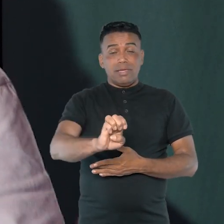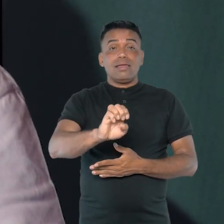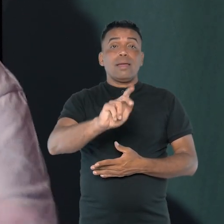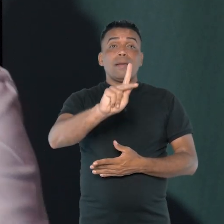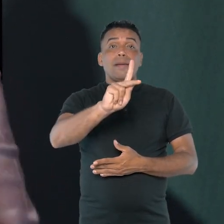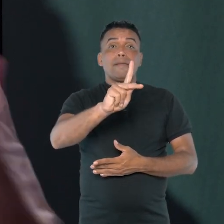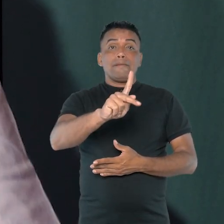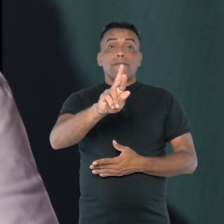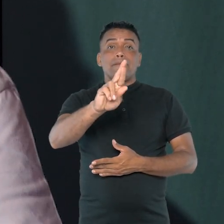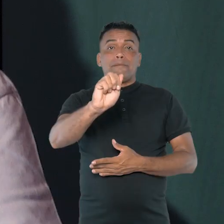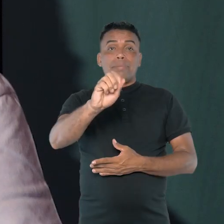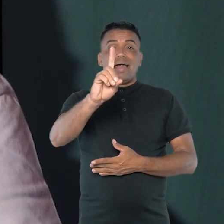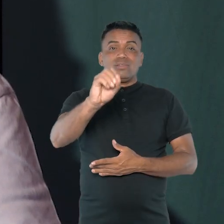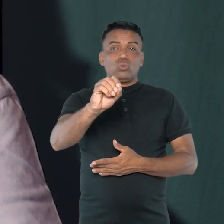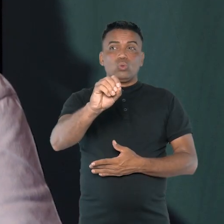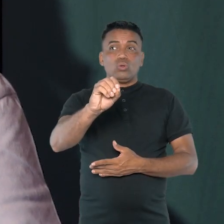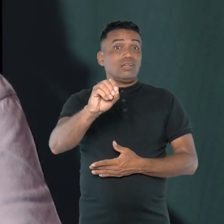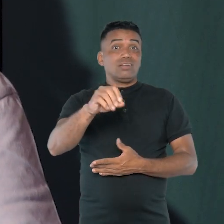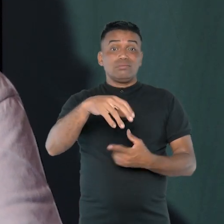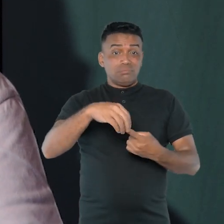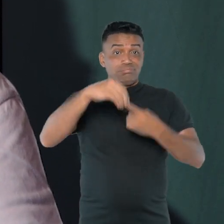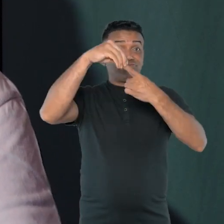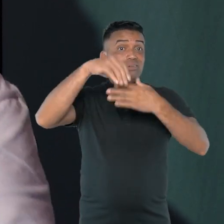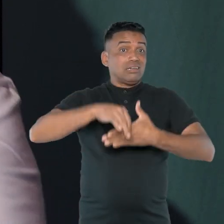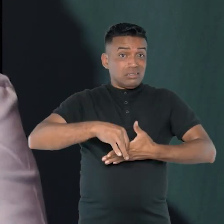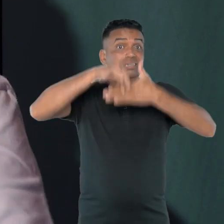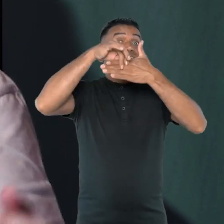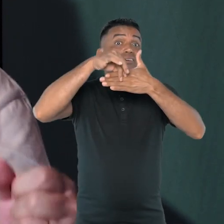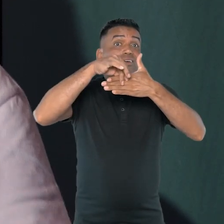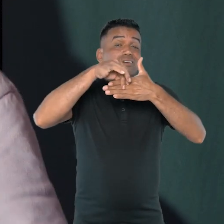estar no Olimpo da literatura brasileira,